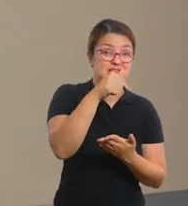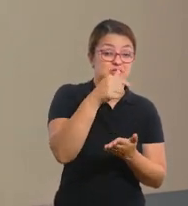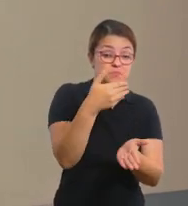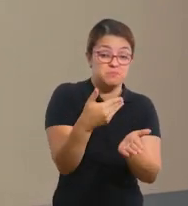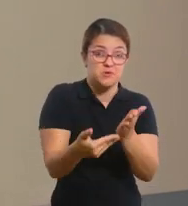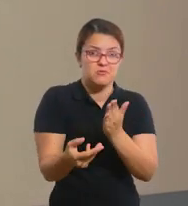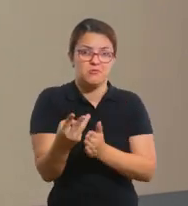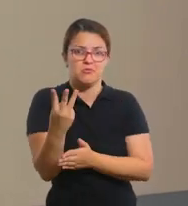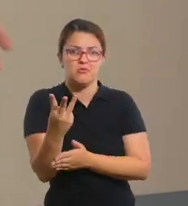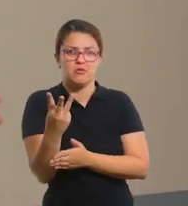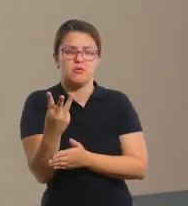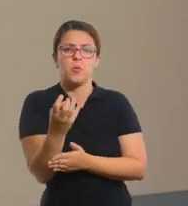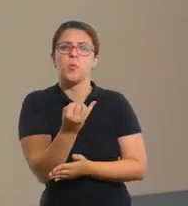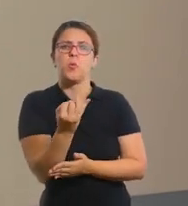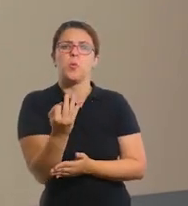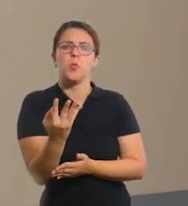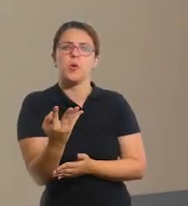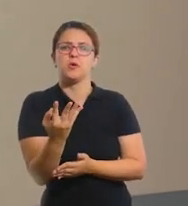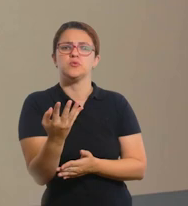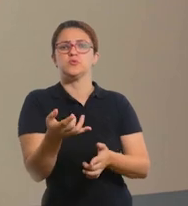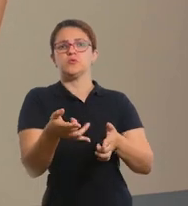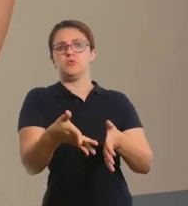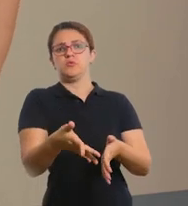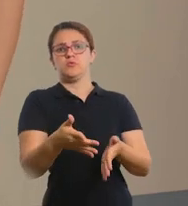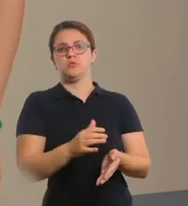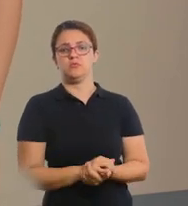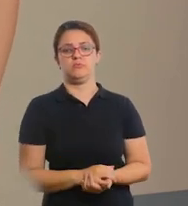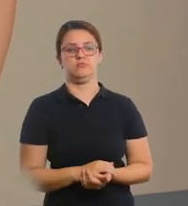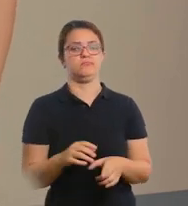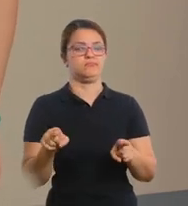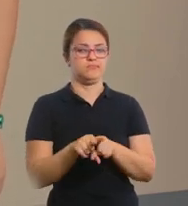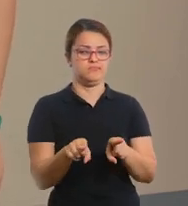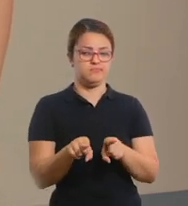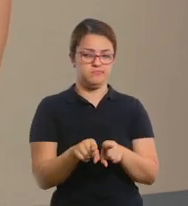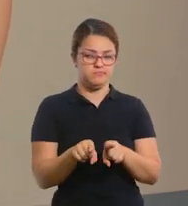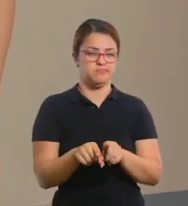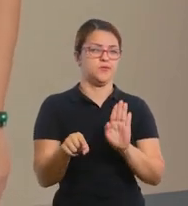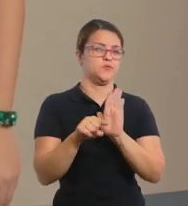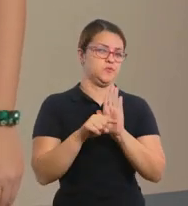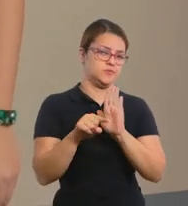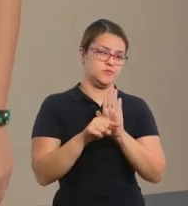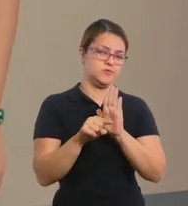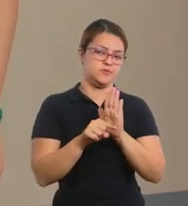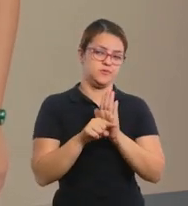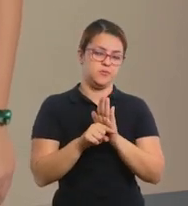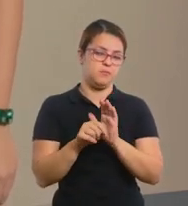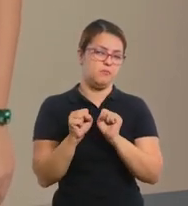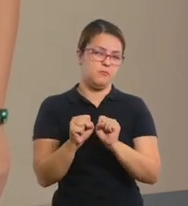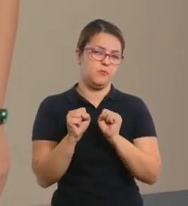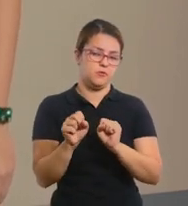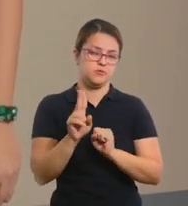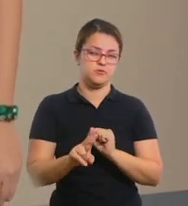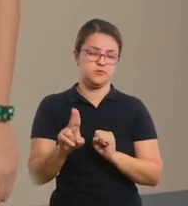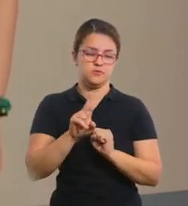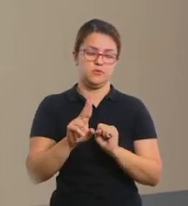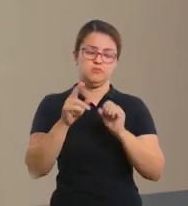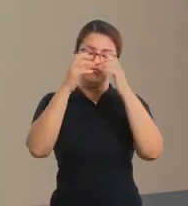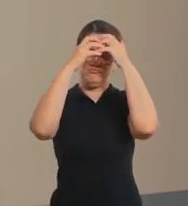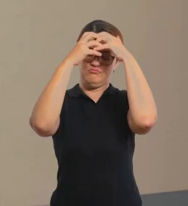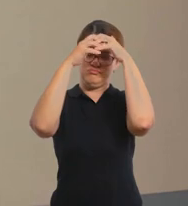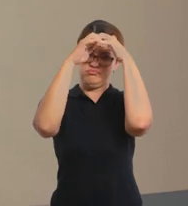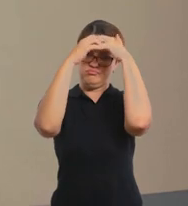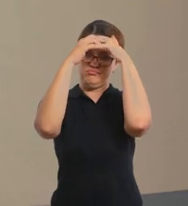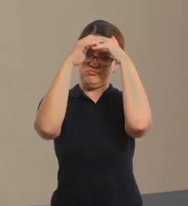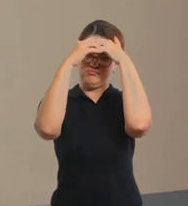perdeu três com quantos lápis ele ficou a que vocês também vão fazer uma conta de subtração ou podem